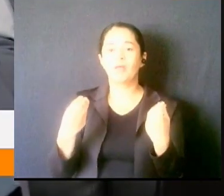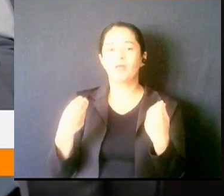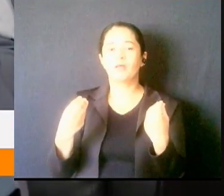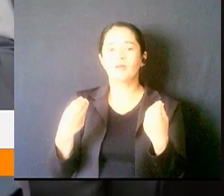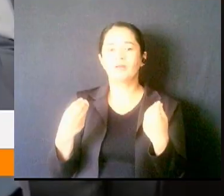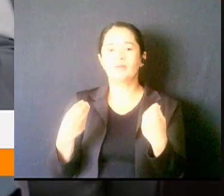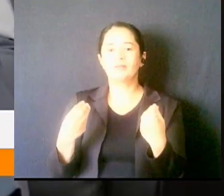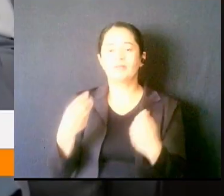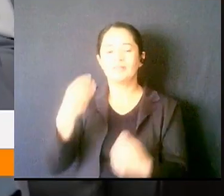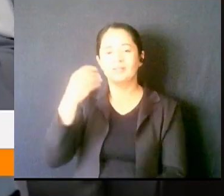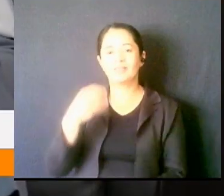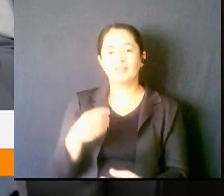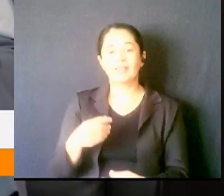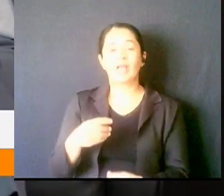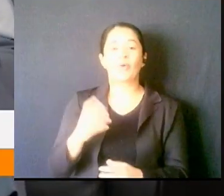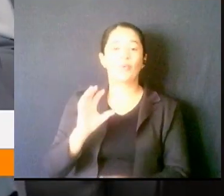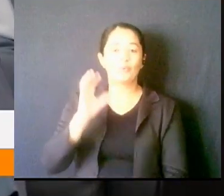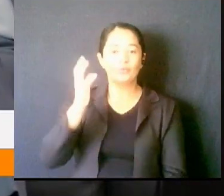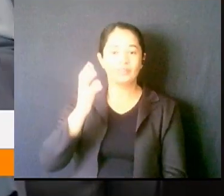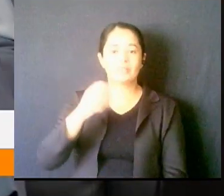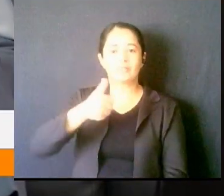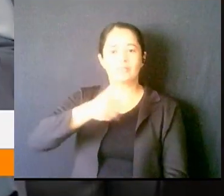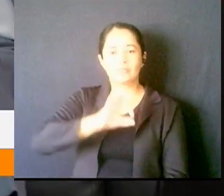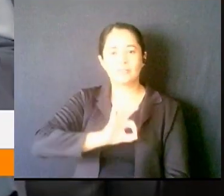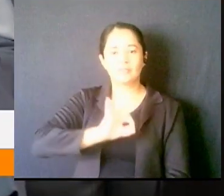efetiva. Para adolescentes, o que a gente...